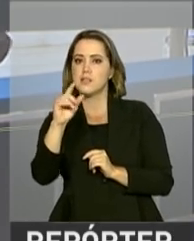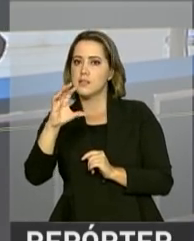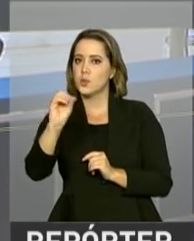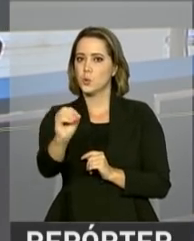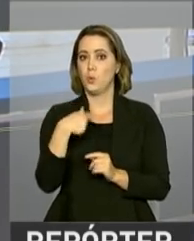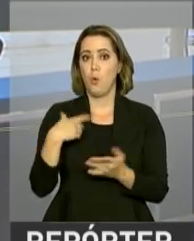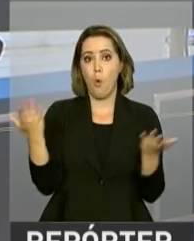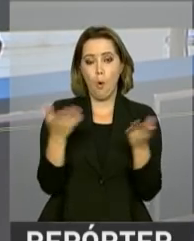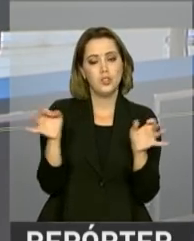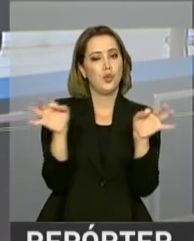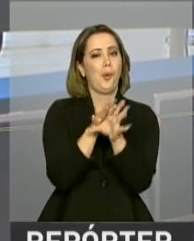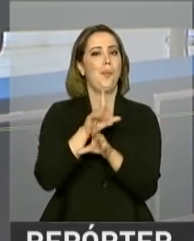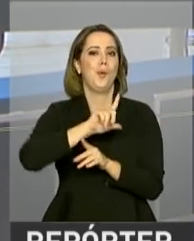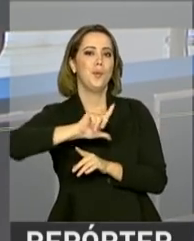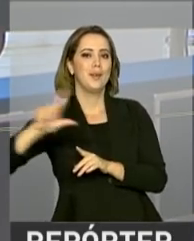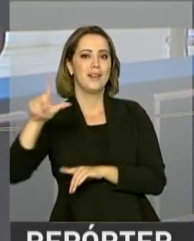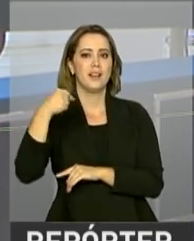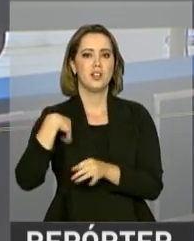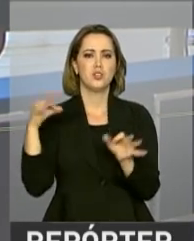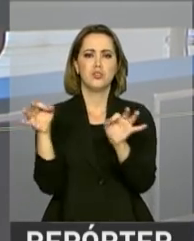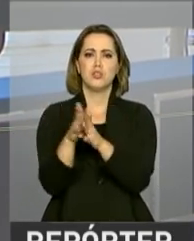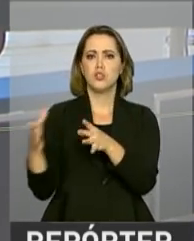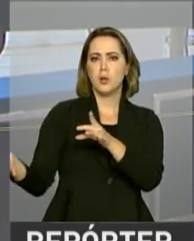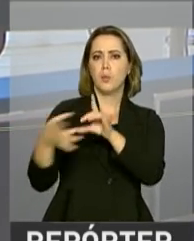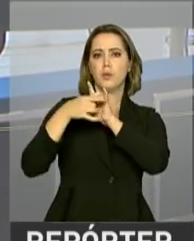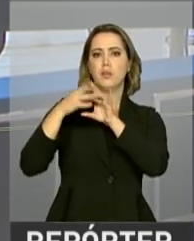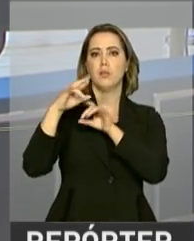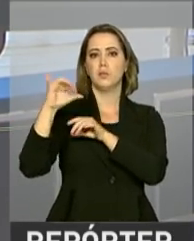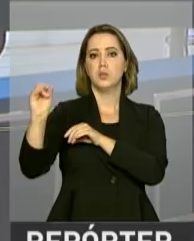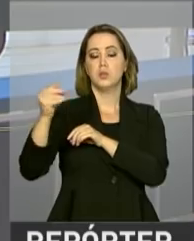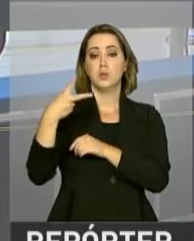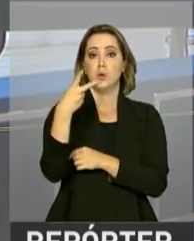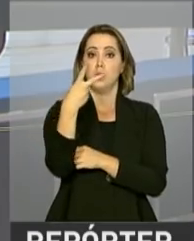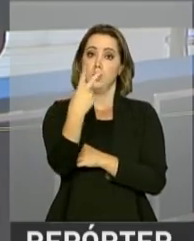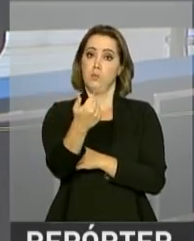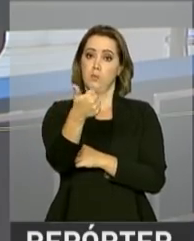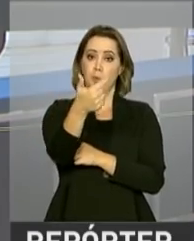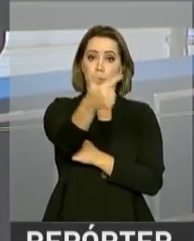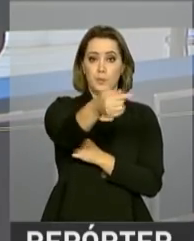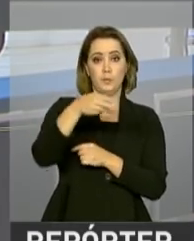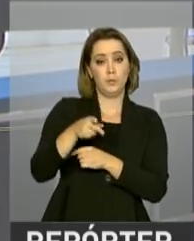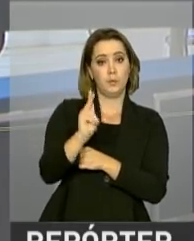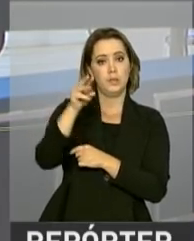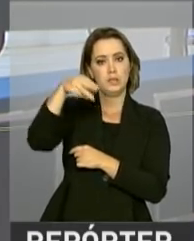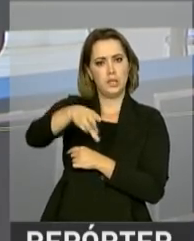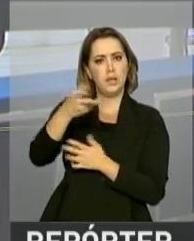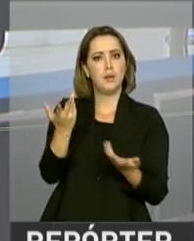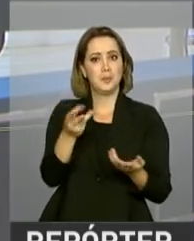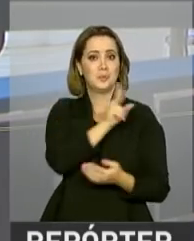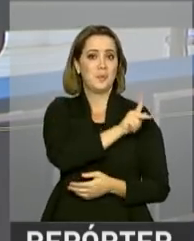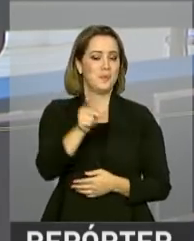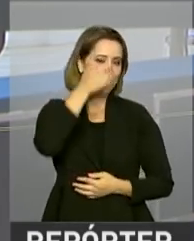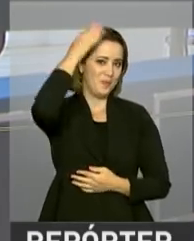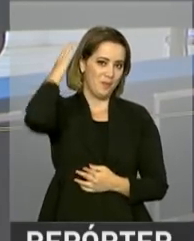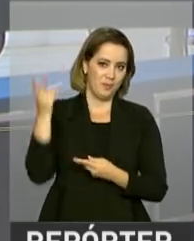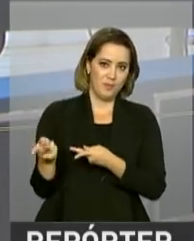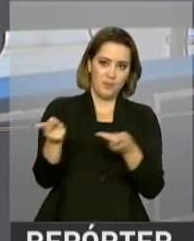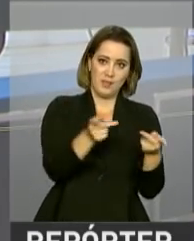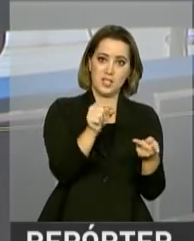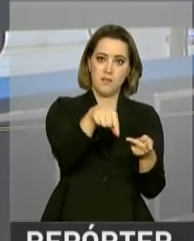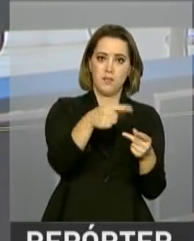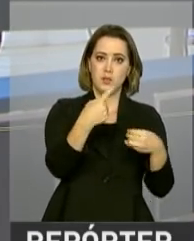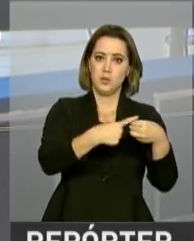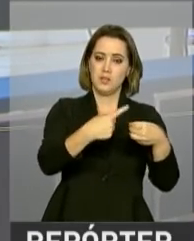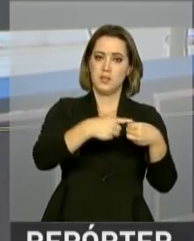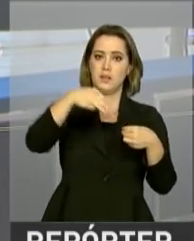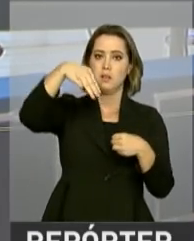do projeto de integração do rio, que tem 217 quilômetros. E o presidente Michel Temer foi até a cidade de Monteiro, na